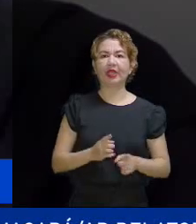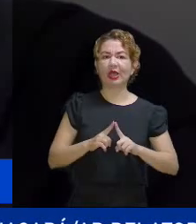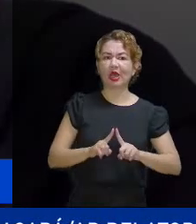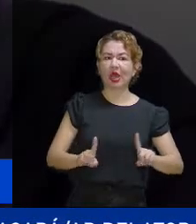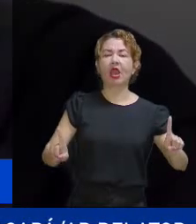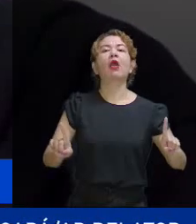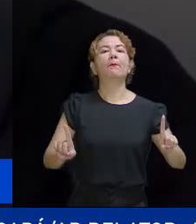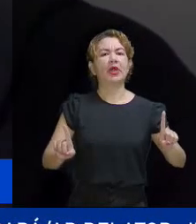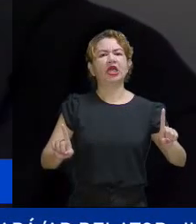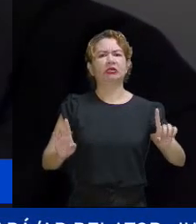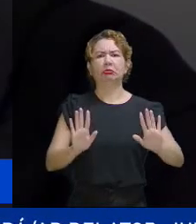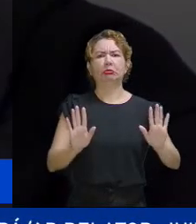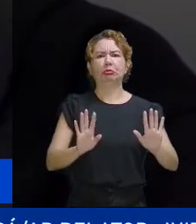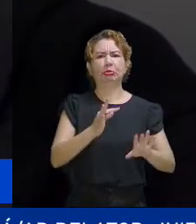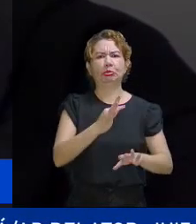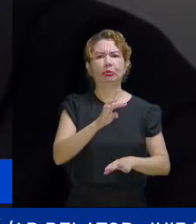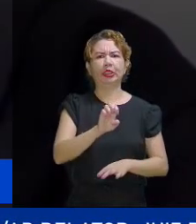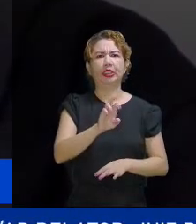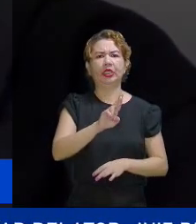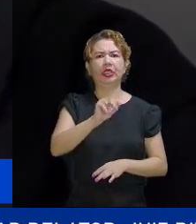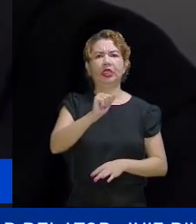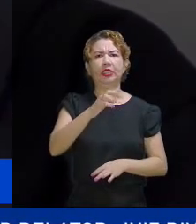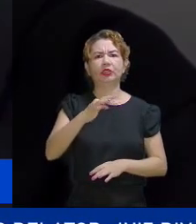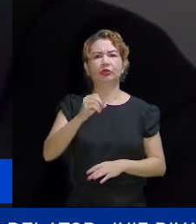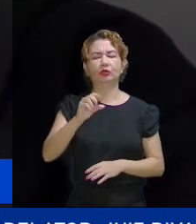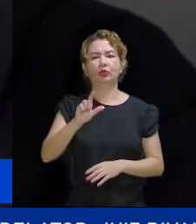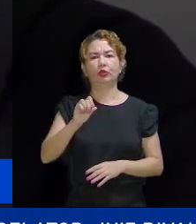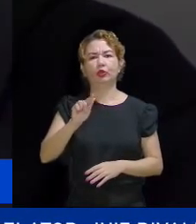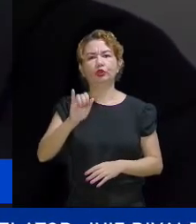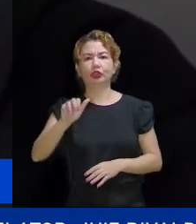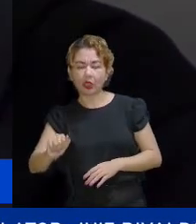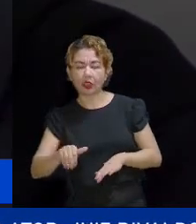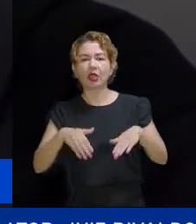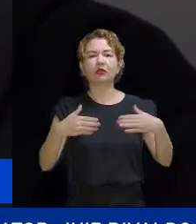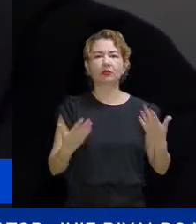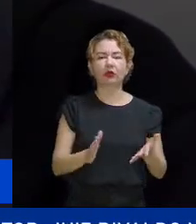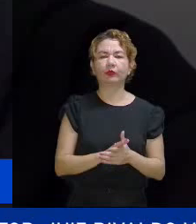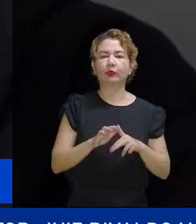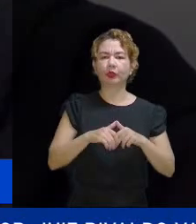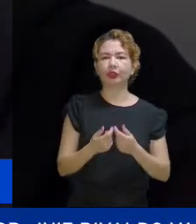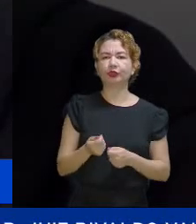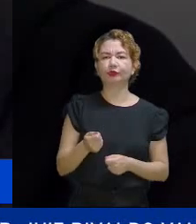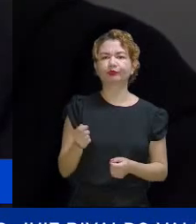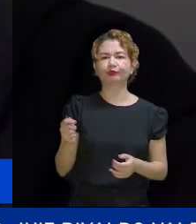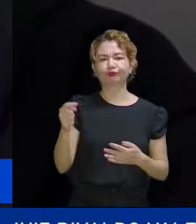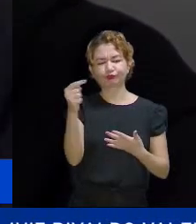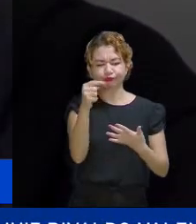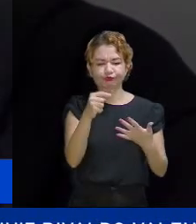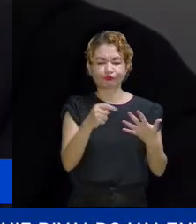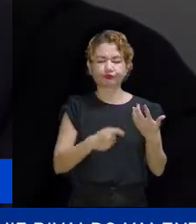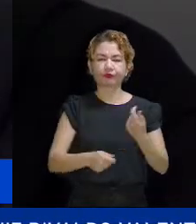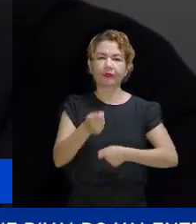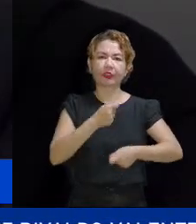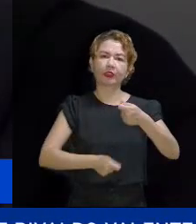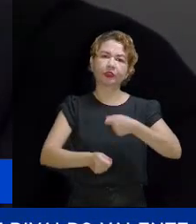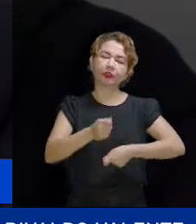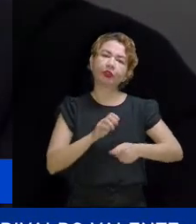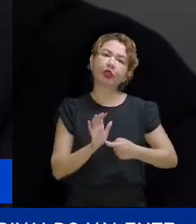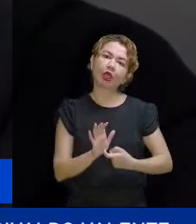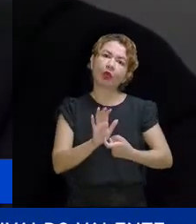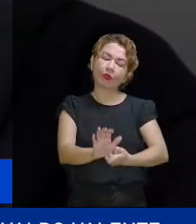se verifica aqui. Assim, a não utilização dos meios administrativos disponíveis reforça